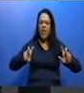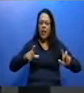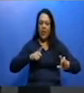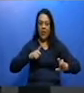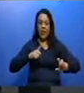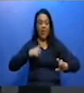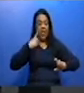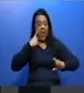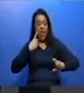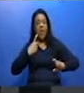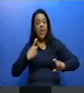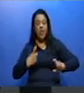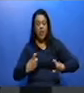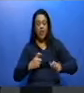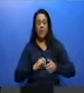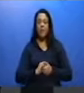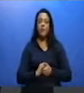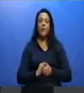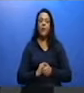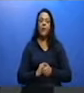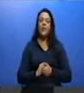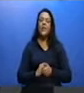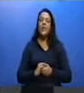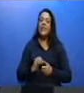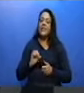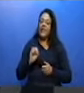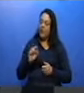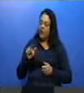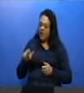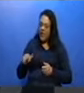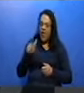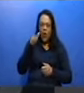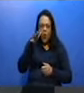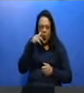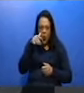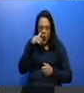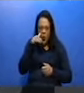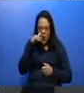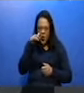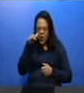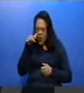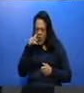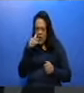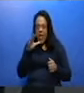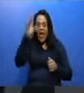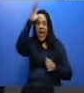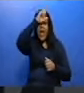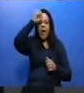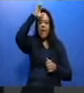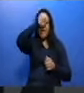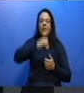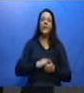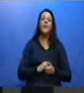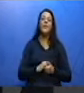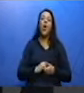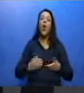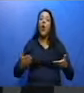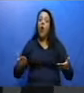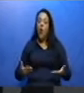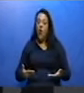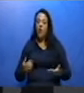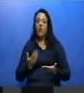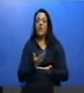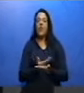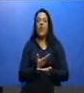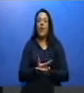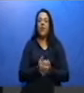interesse. Qualquer assunto que você tiver curiosidade de saber. No nosso caso, nas nossas aulas,